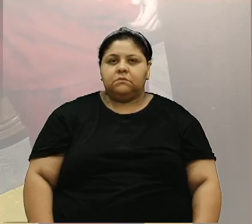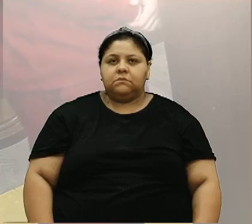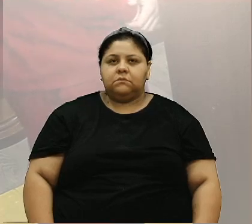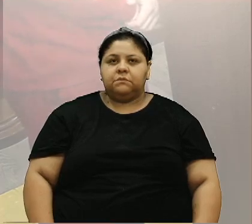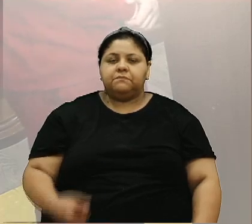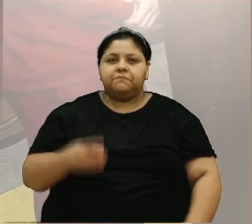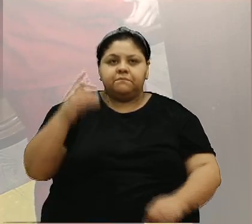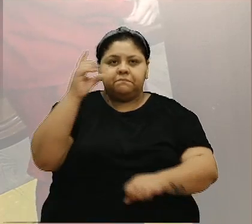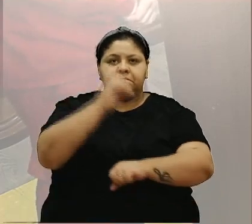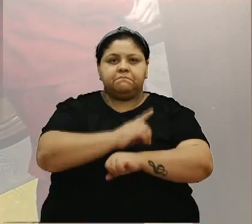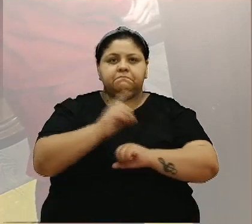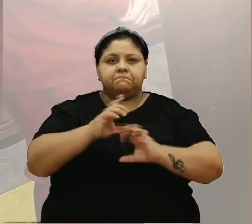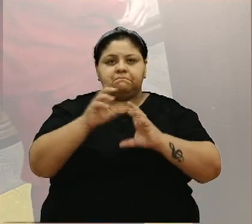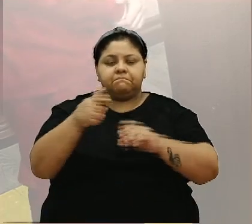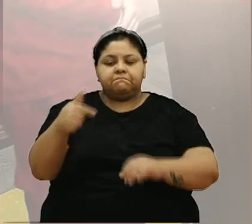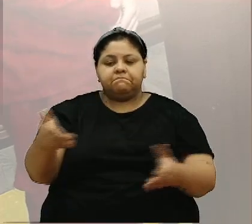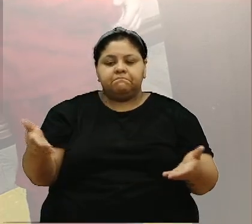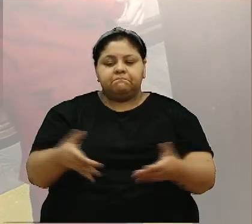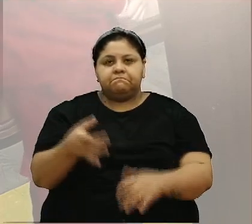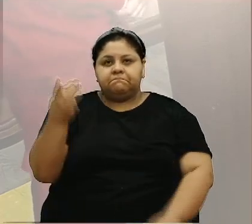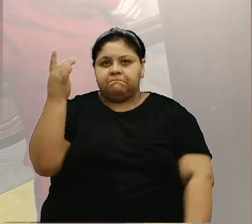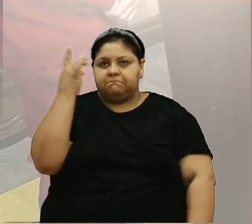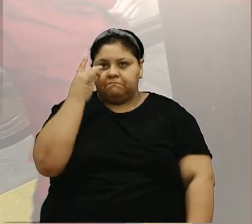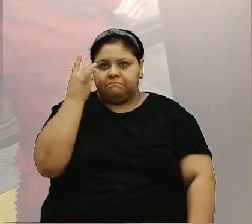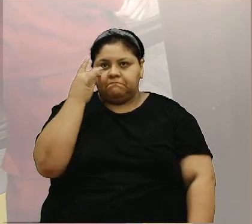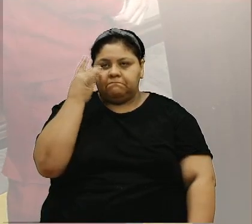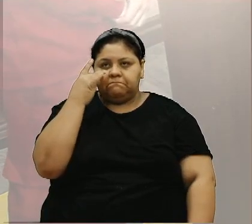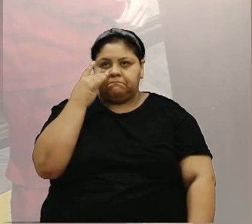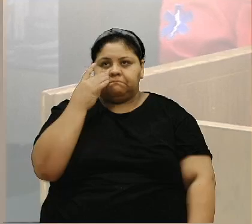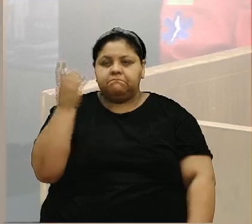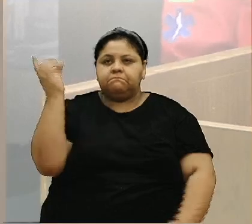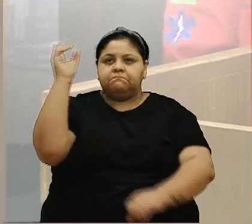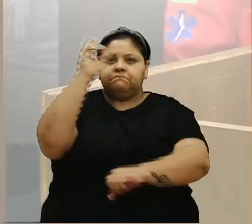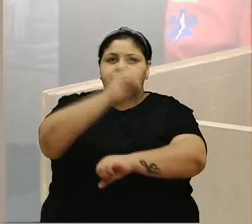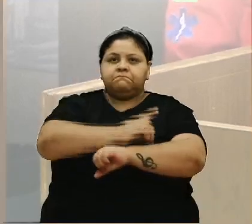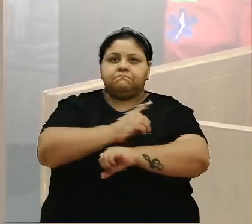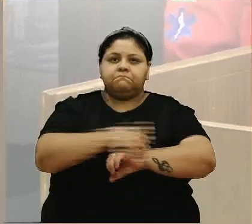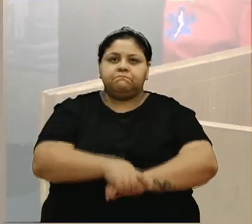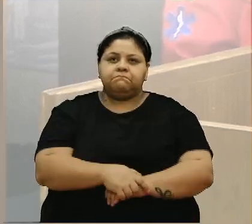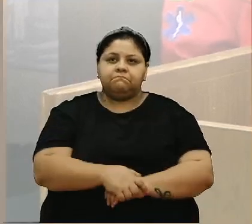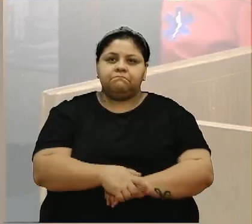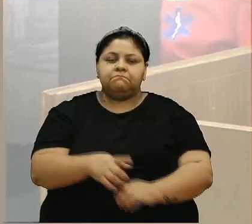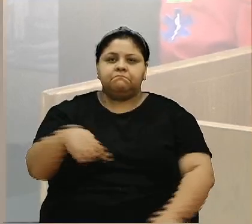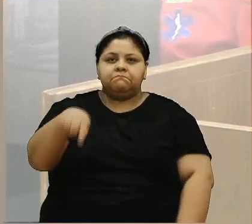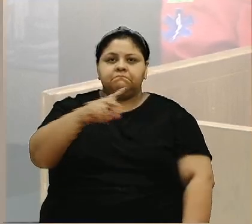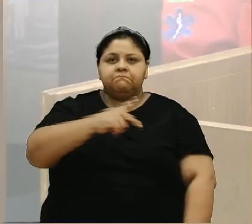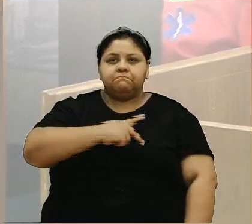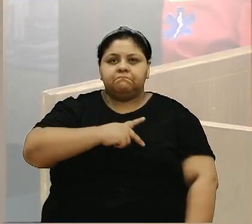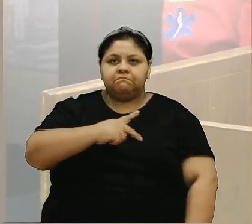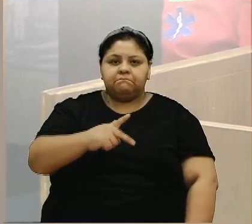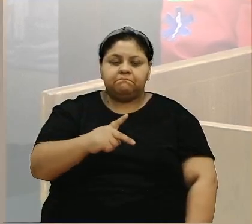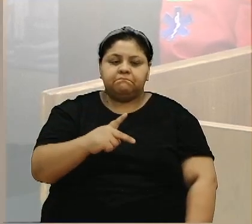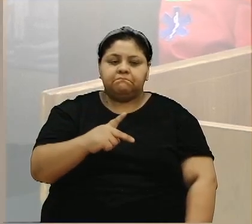Bom dia a todos aqui presentes. Quero dar bom dia à nossa presidente,